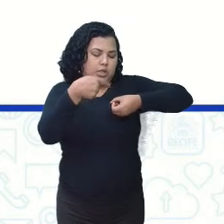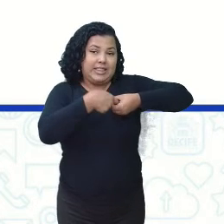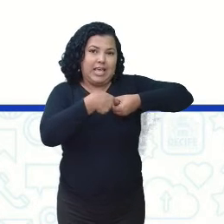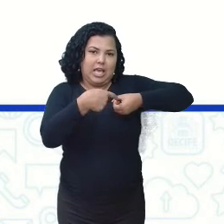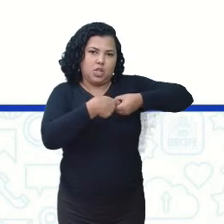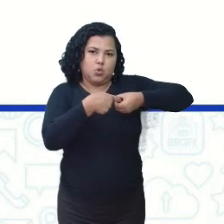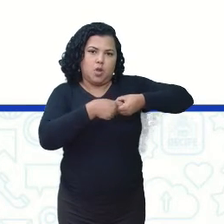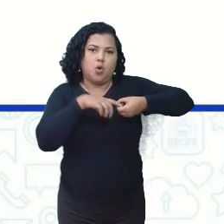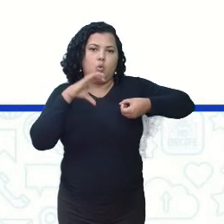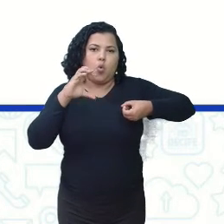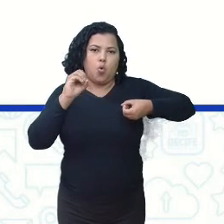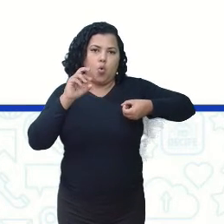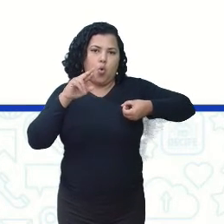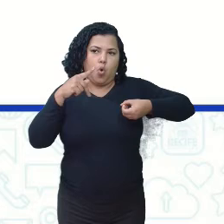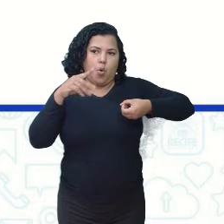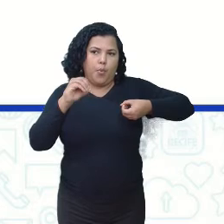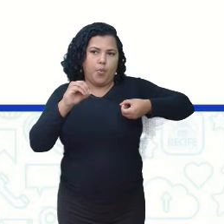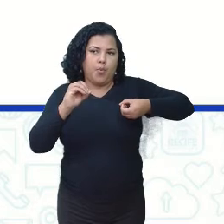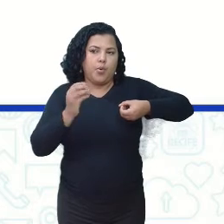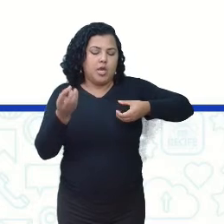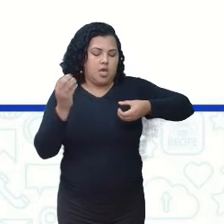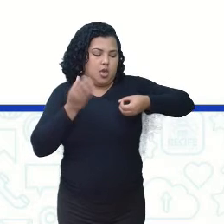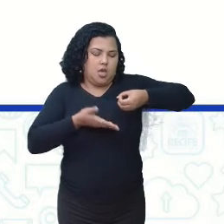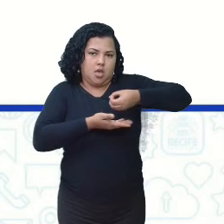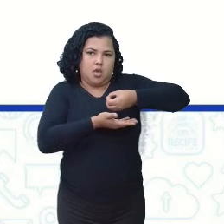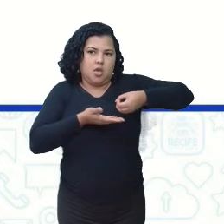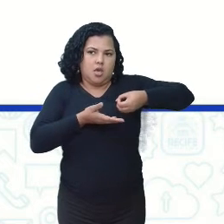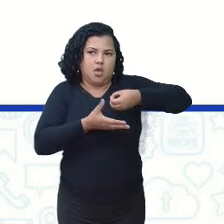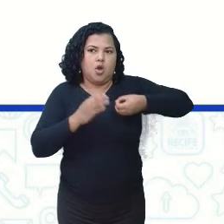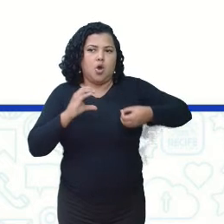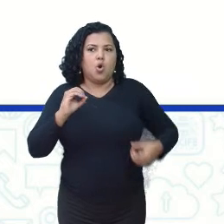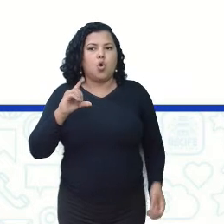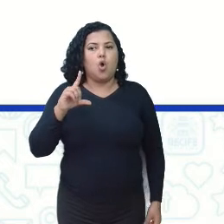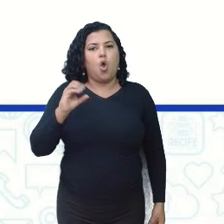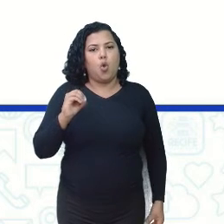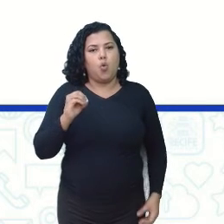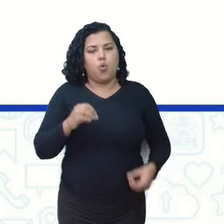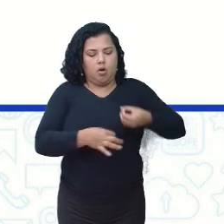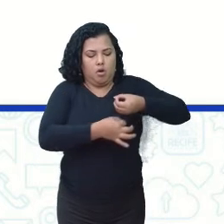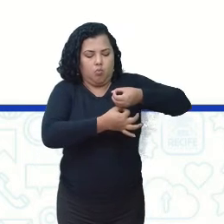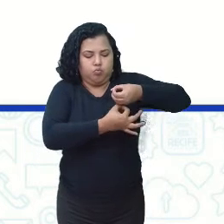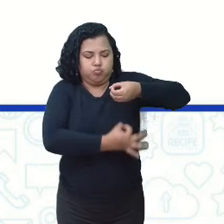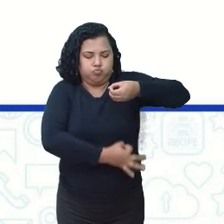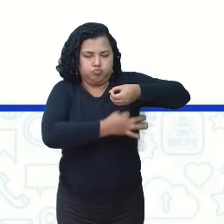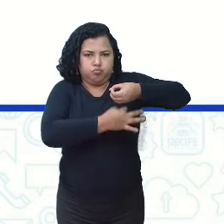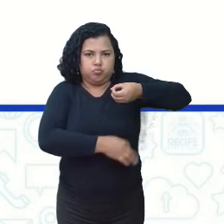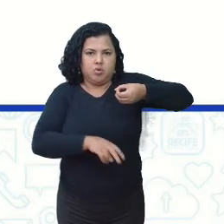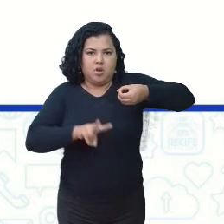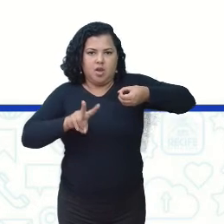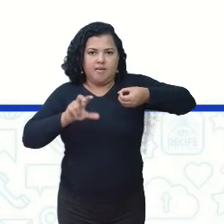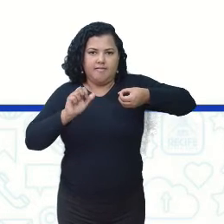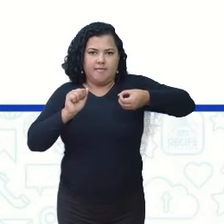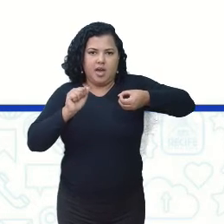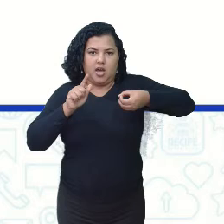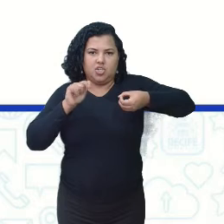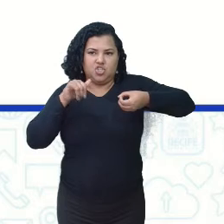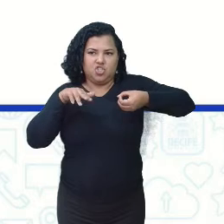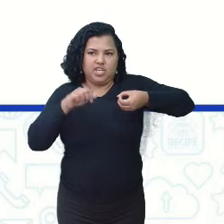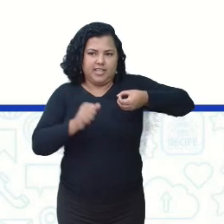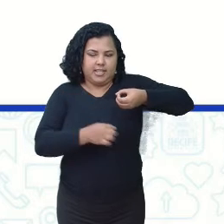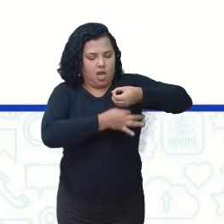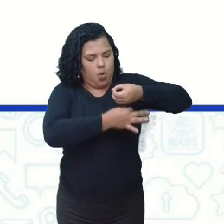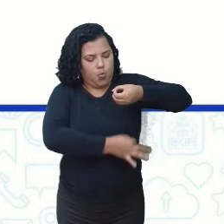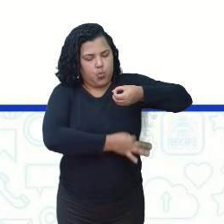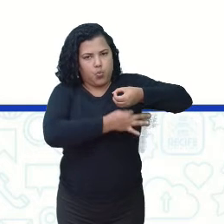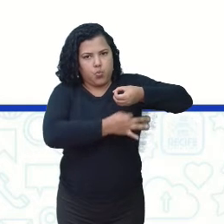onde o bebê fica dentro, e o colo do útero, já fazendo a junção com a vagina. É aí também o